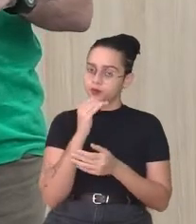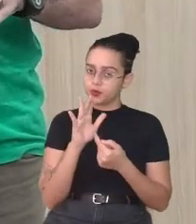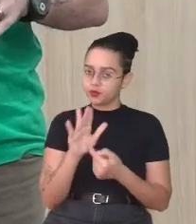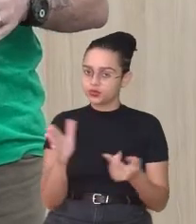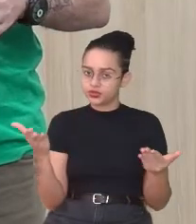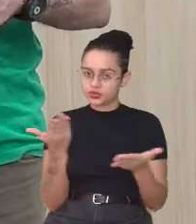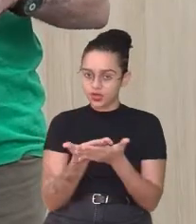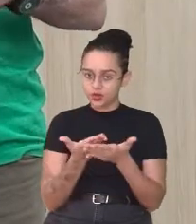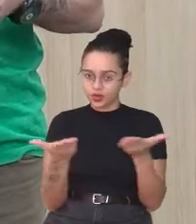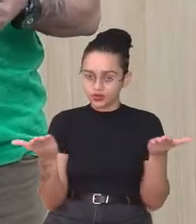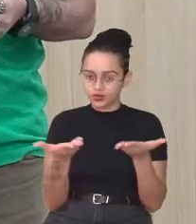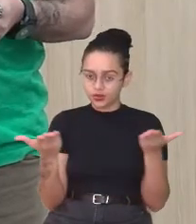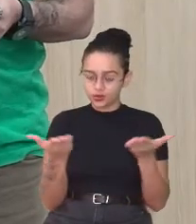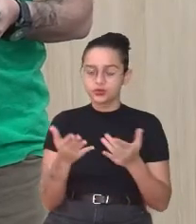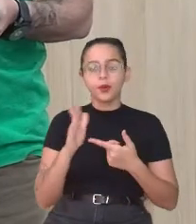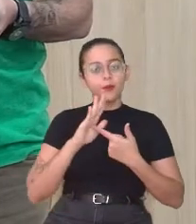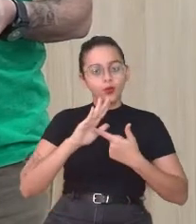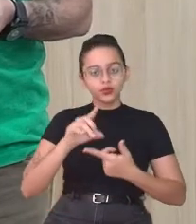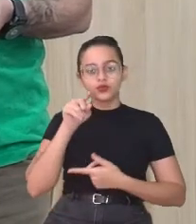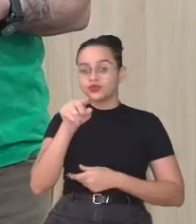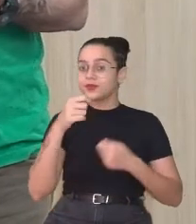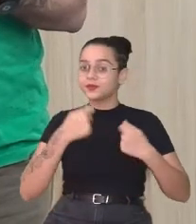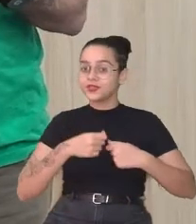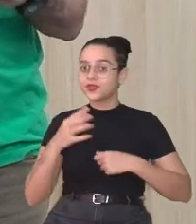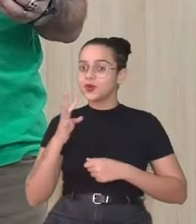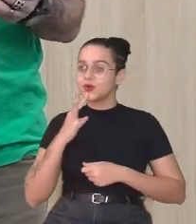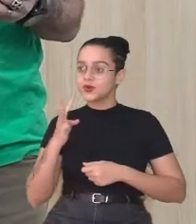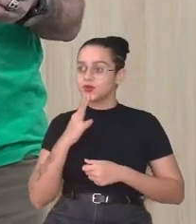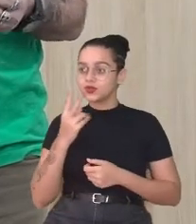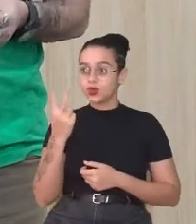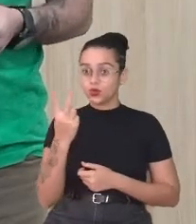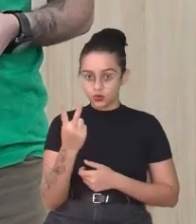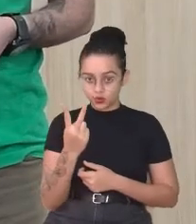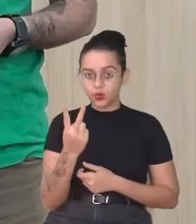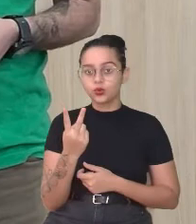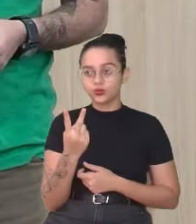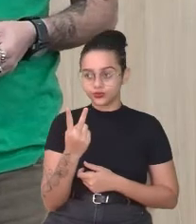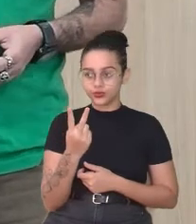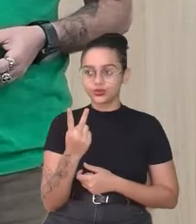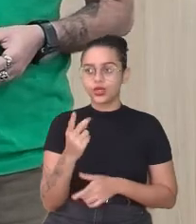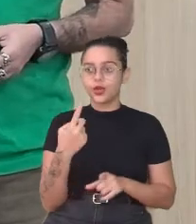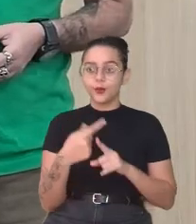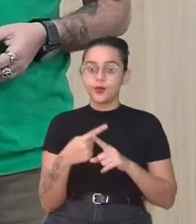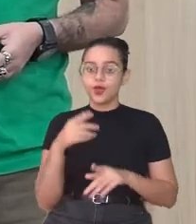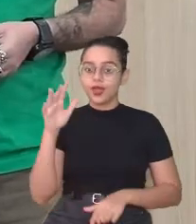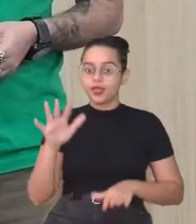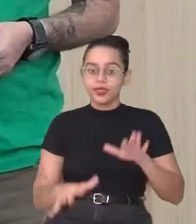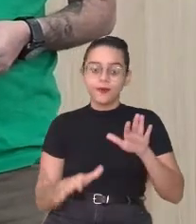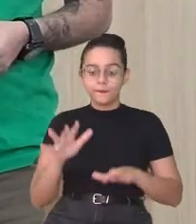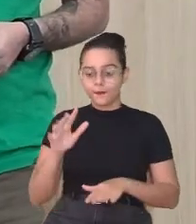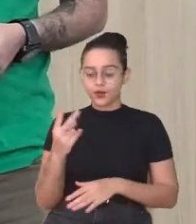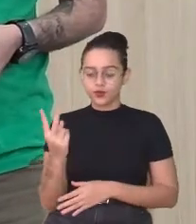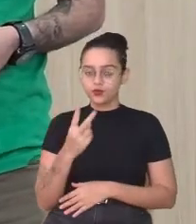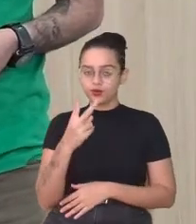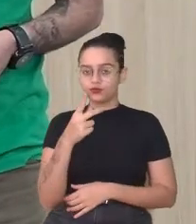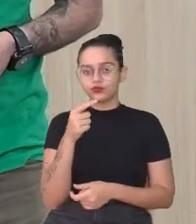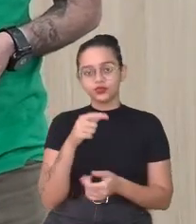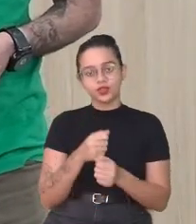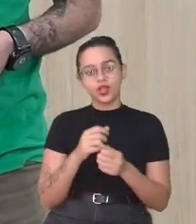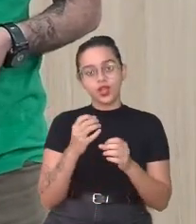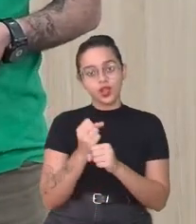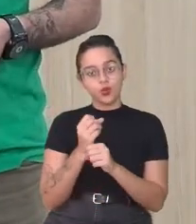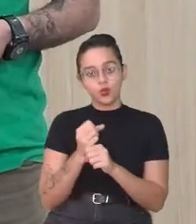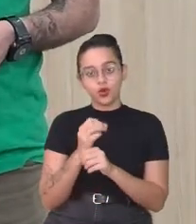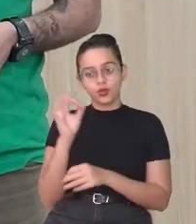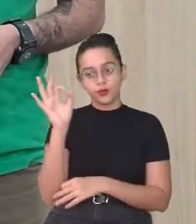é justamente para ilustrar que você precisa conhecer os dois, porque depende do valor para o qual você está calculando a